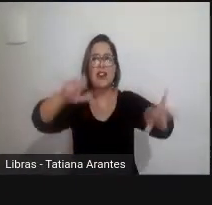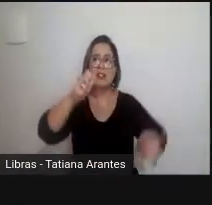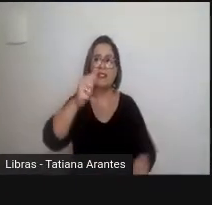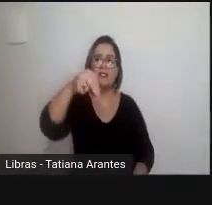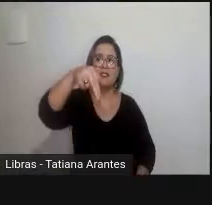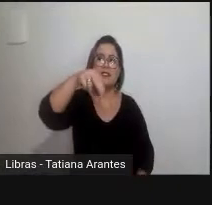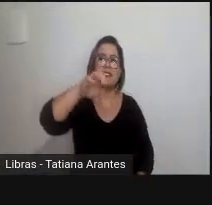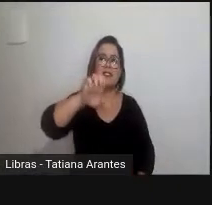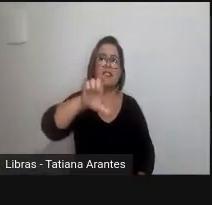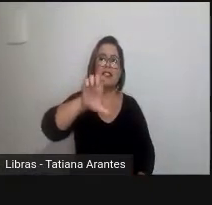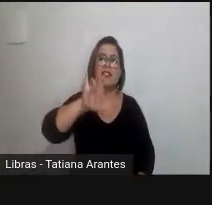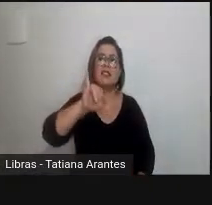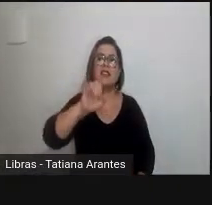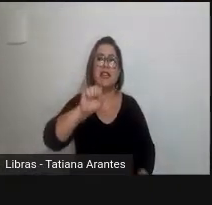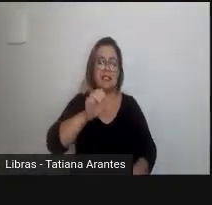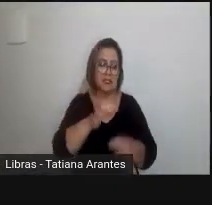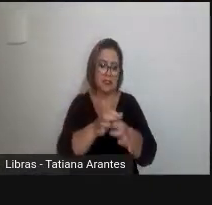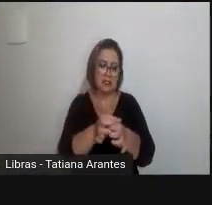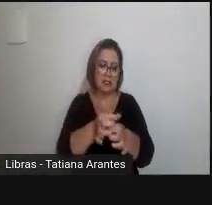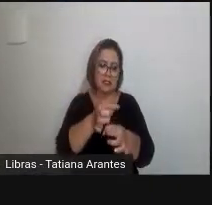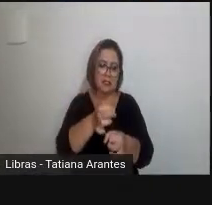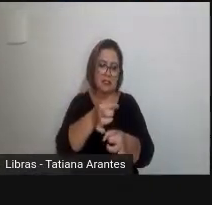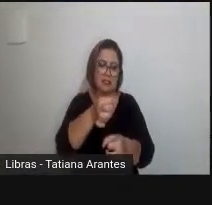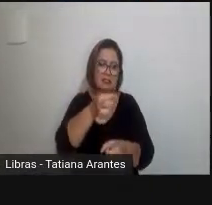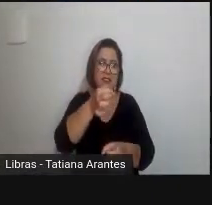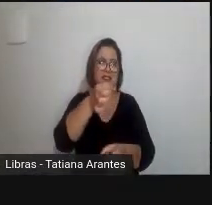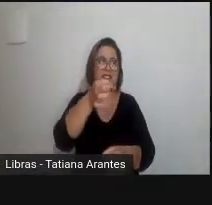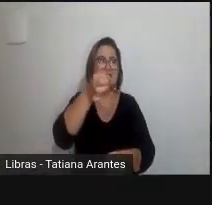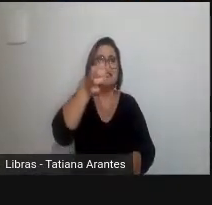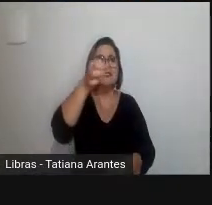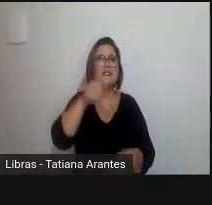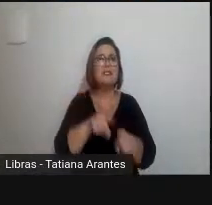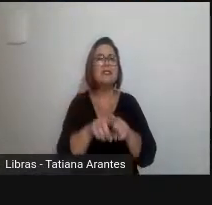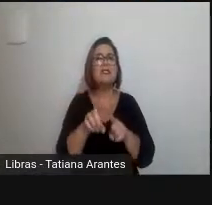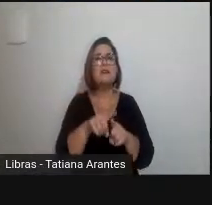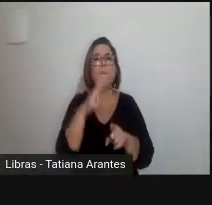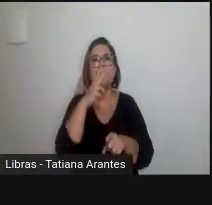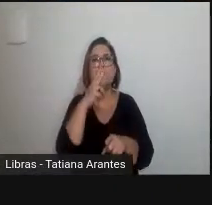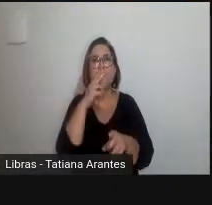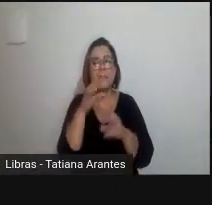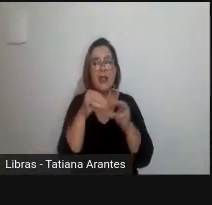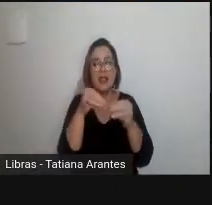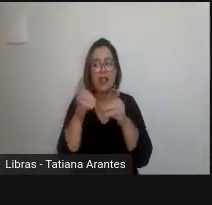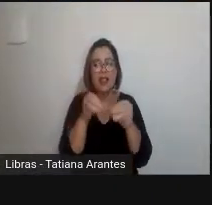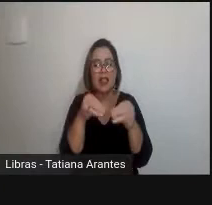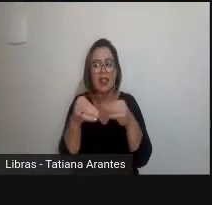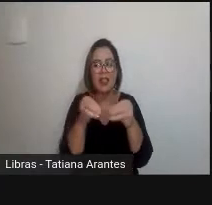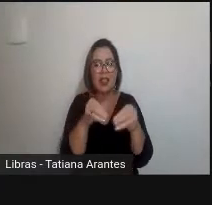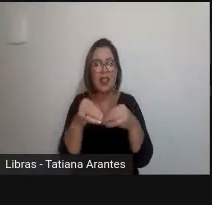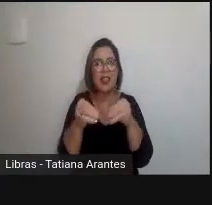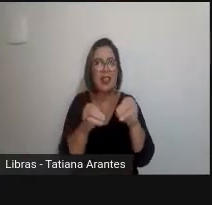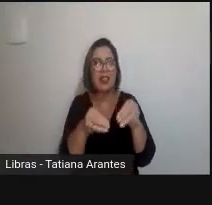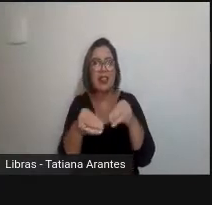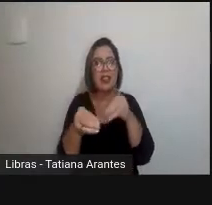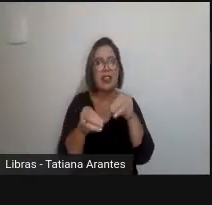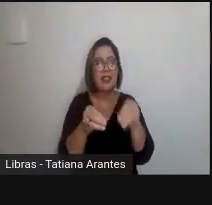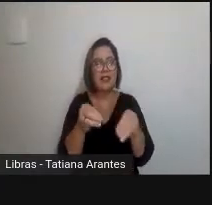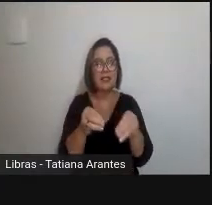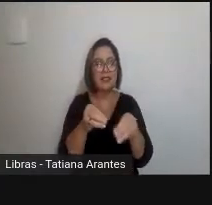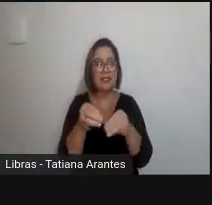núcleo pulposo, que é feito de um material gelatinoso exatamente para dar esse